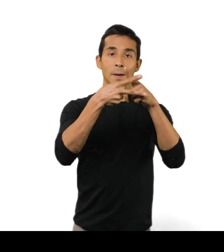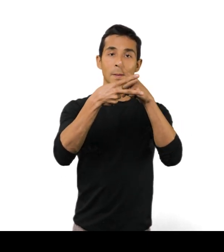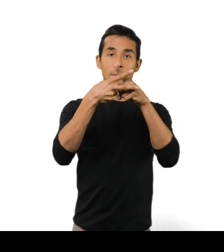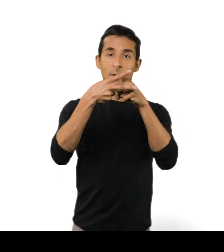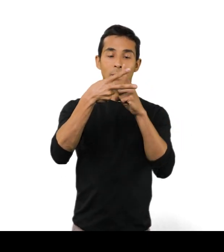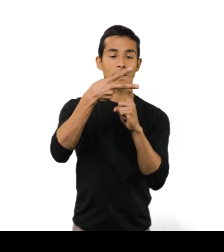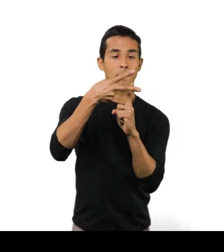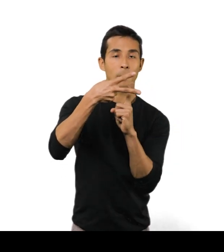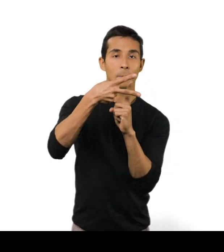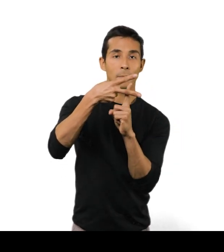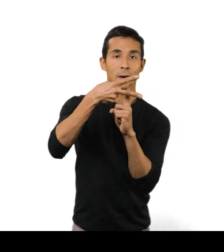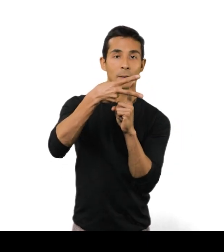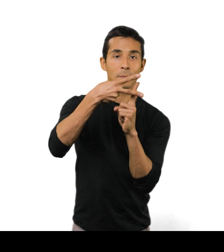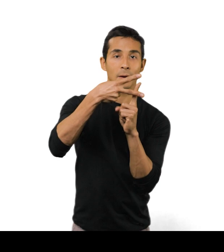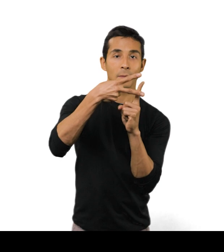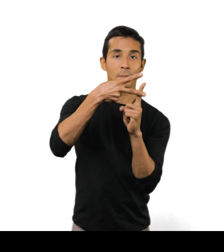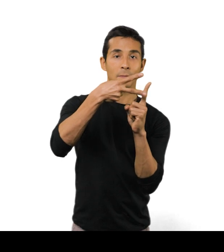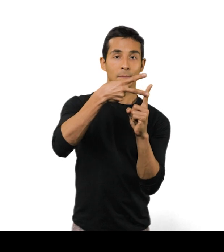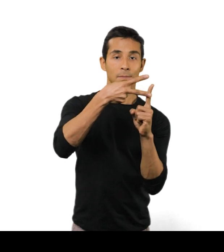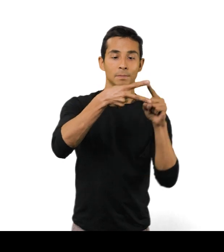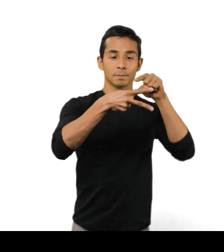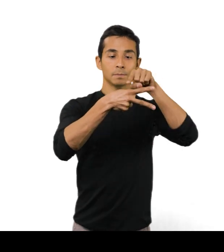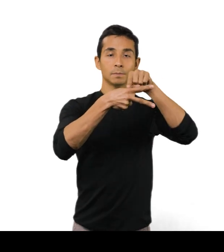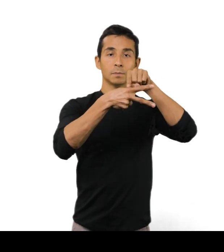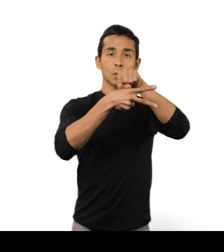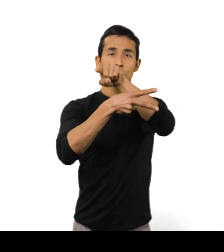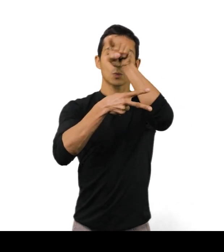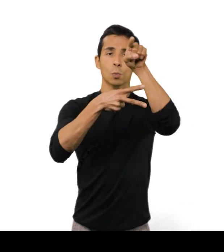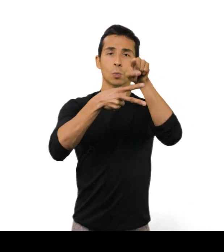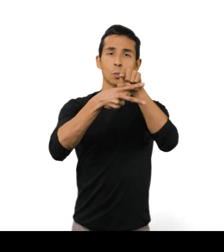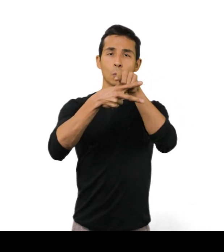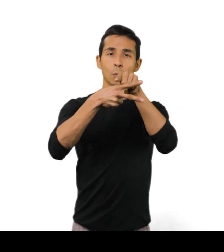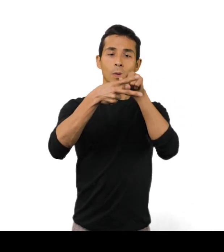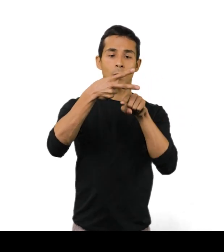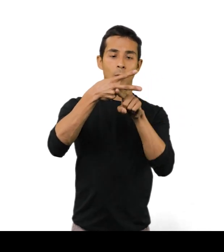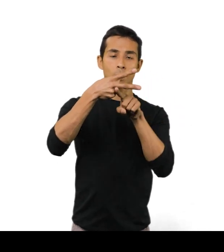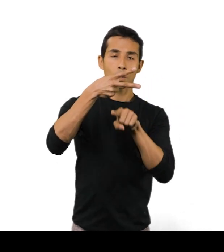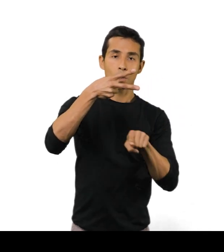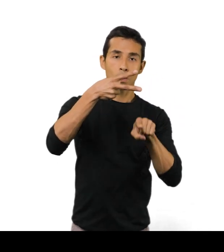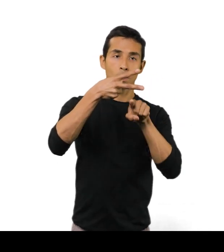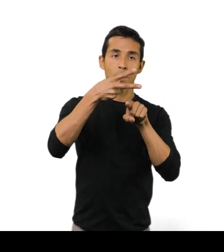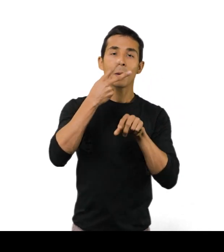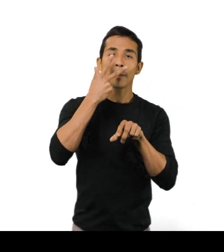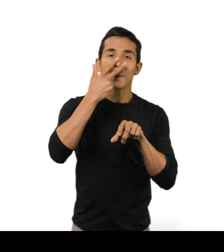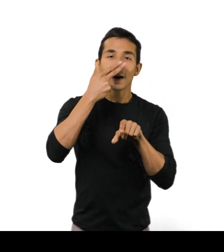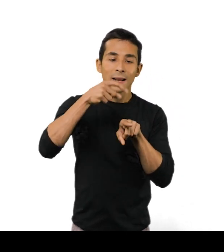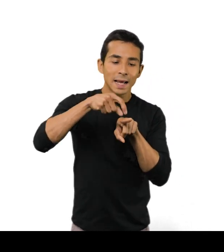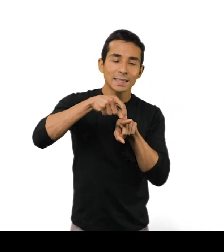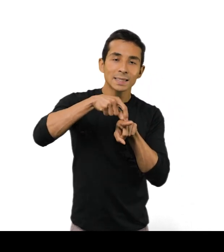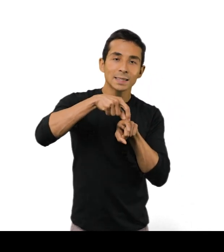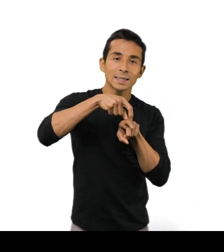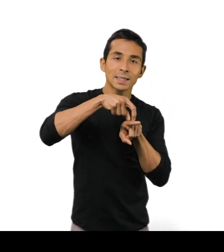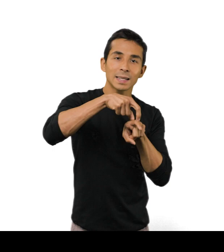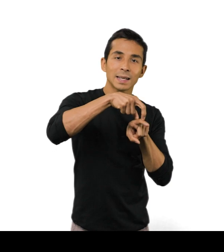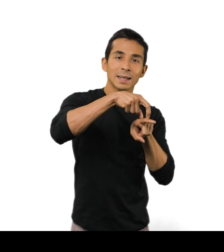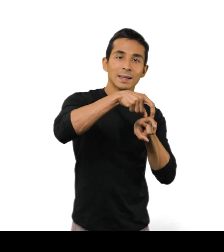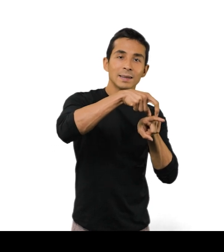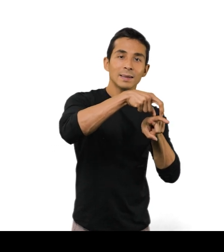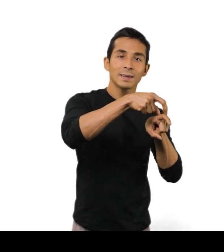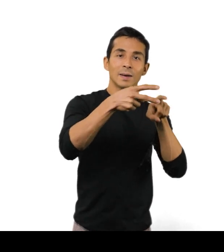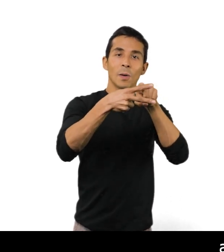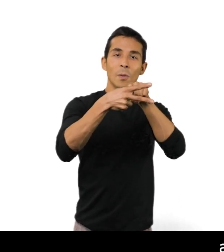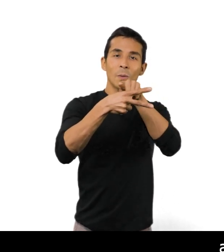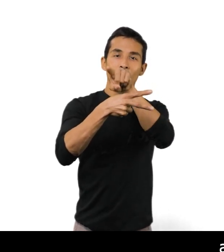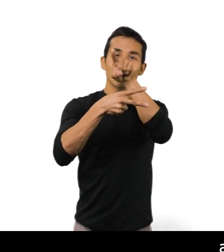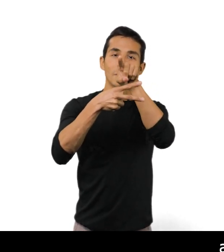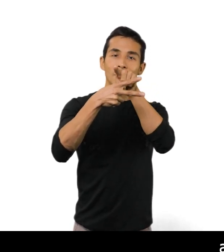traços verticais e nas pontas à direita fazem curvas para dentro, como um caracol, mas também conferindo à